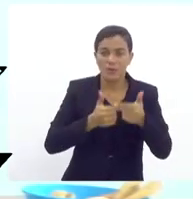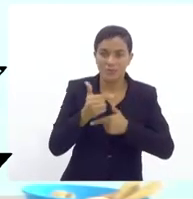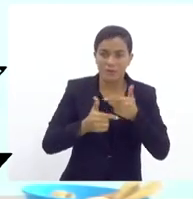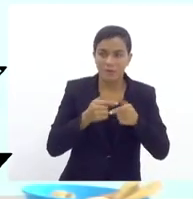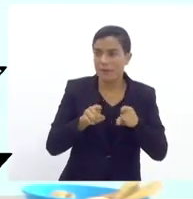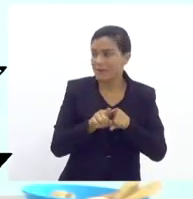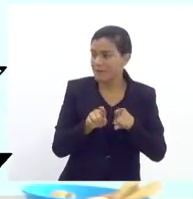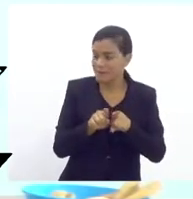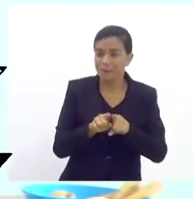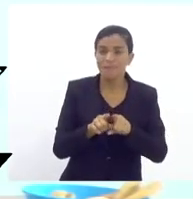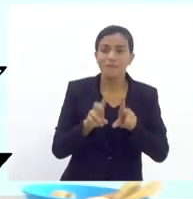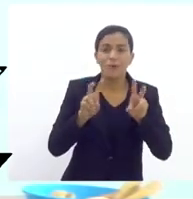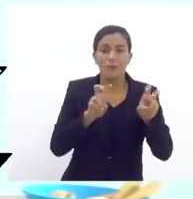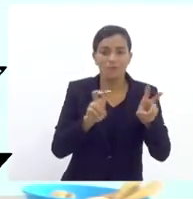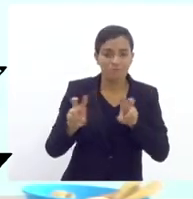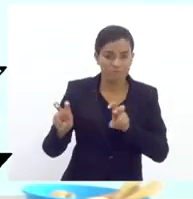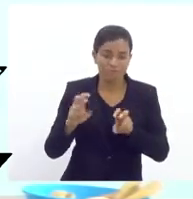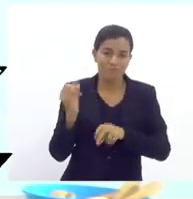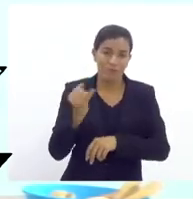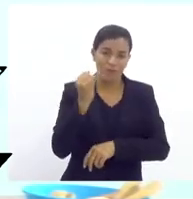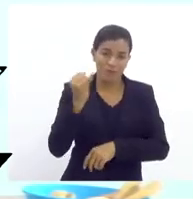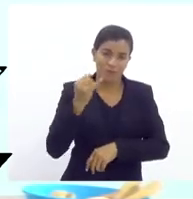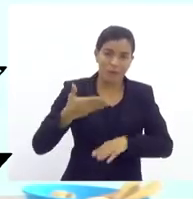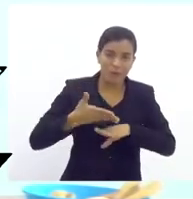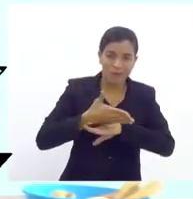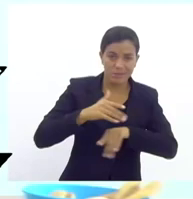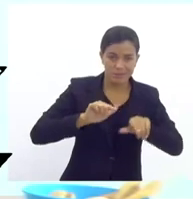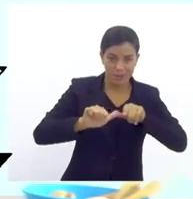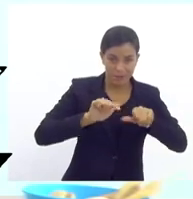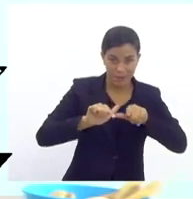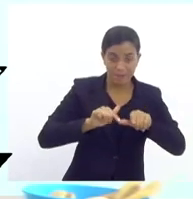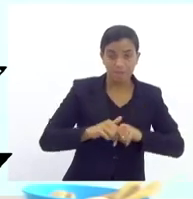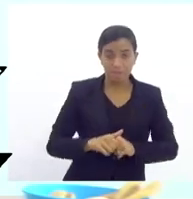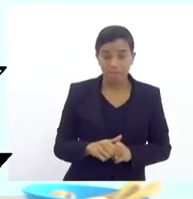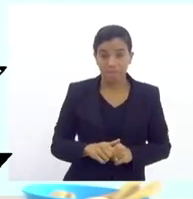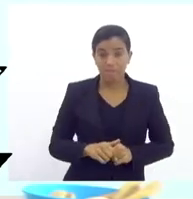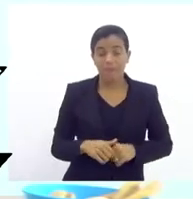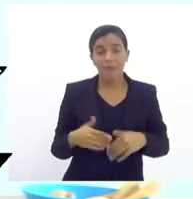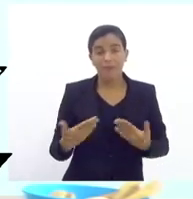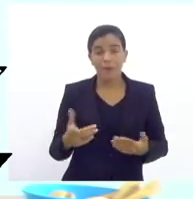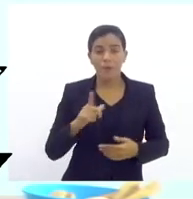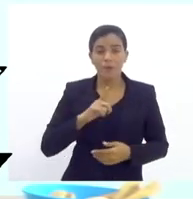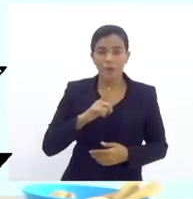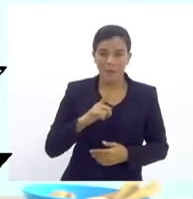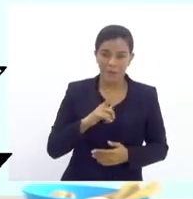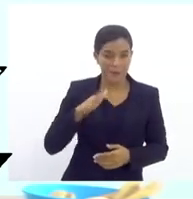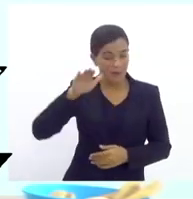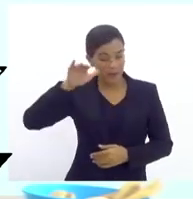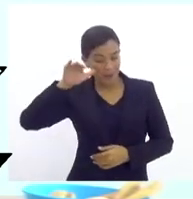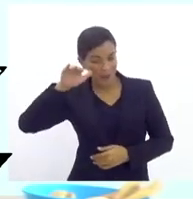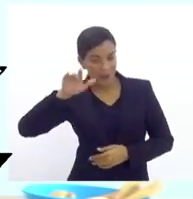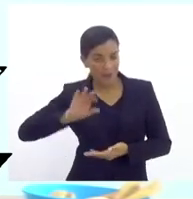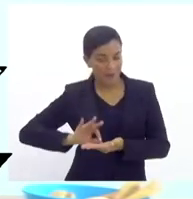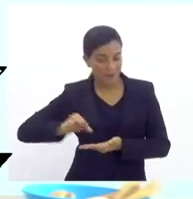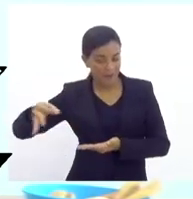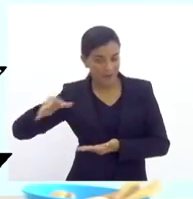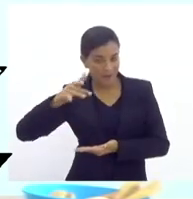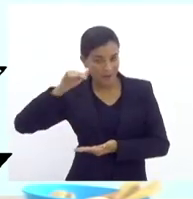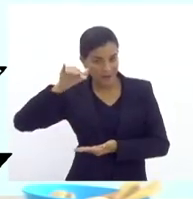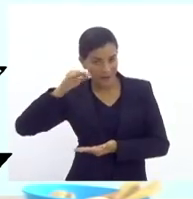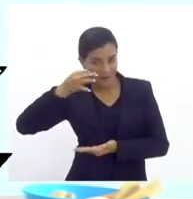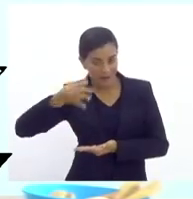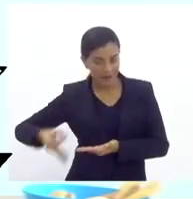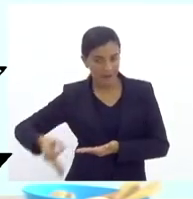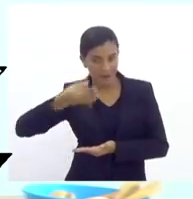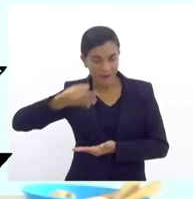a nossa visão sobre esta causa tão importante que é o acesso ao trabalho né Então é eu tenho aqui uma cola então eu vou estar olhando um pouquinho para baixo e vou prestar atenção